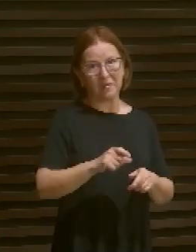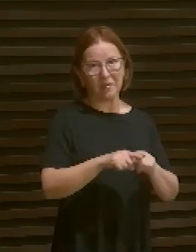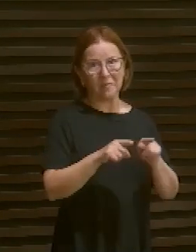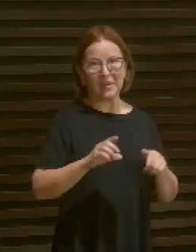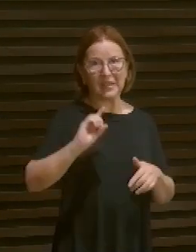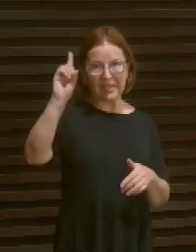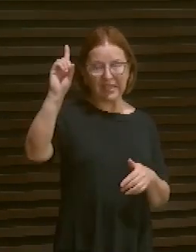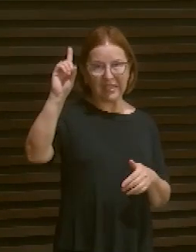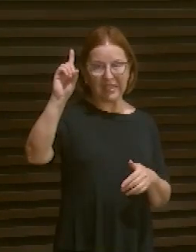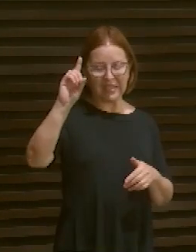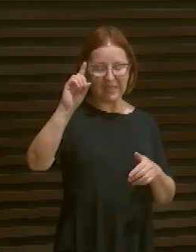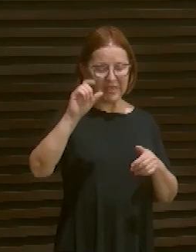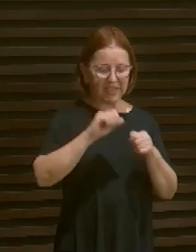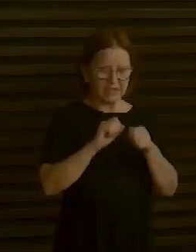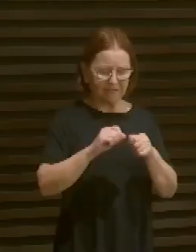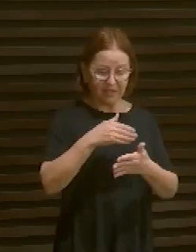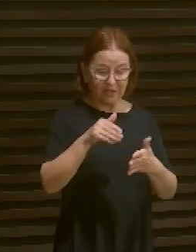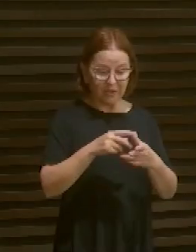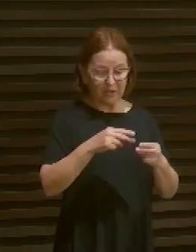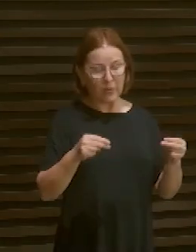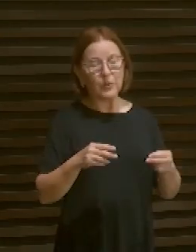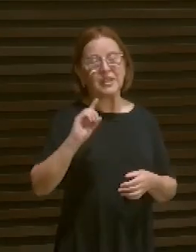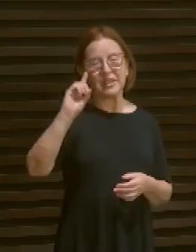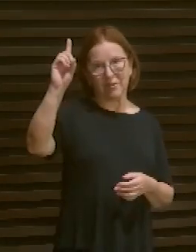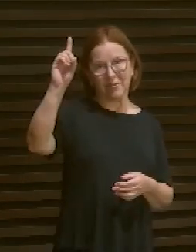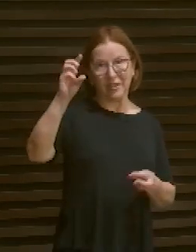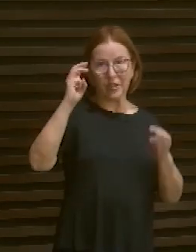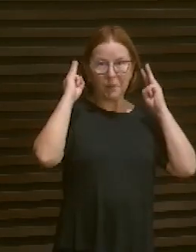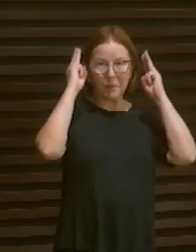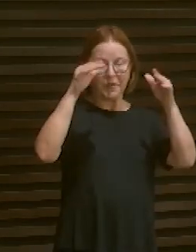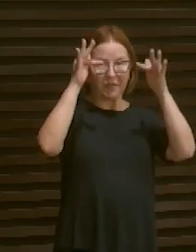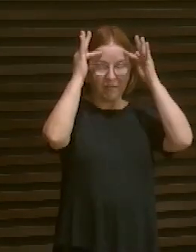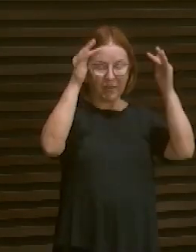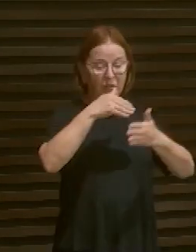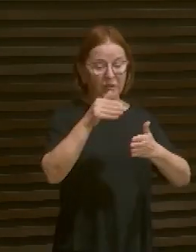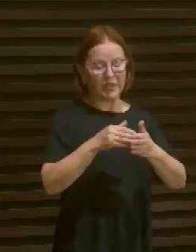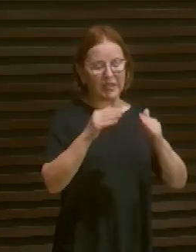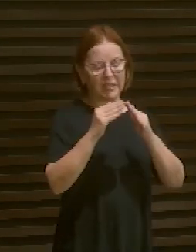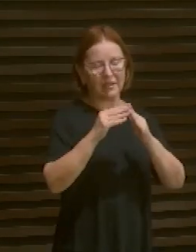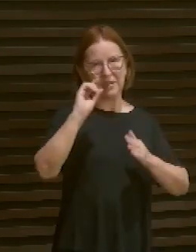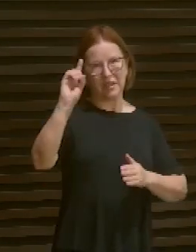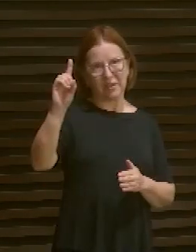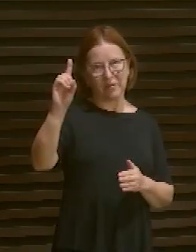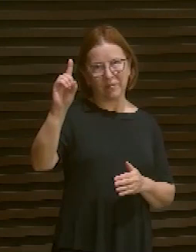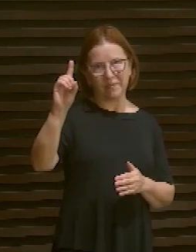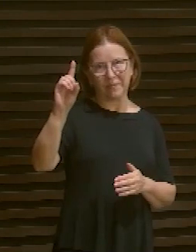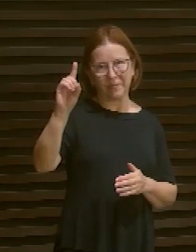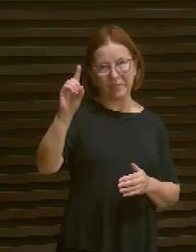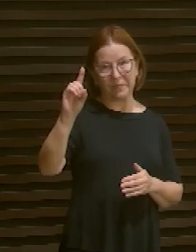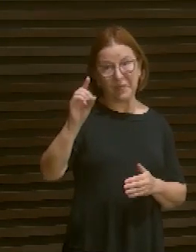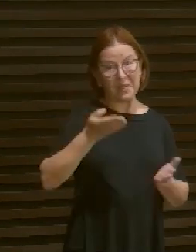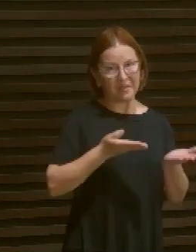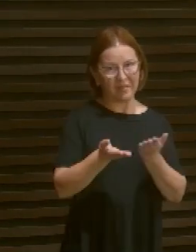coisas é Deus. E Moisés era fiel em toda a casa de Deus como